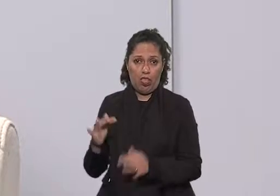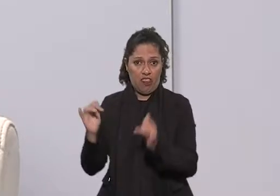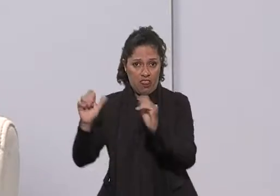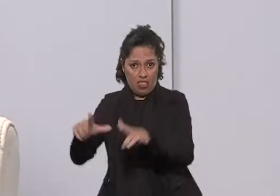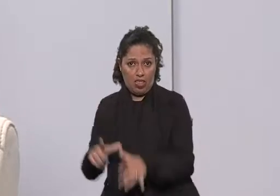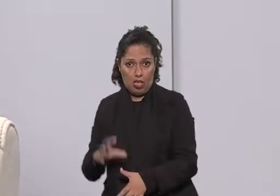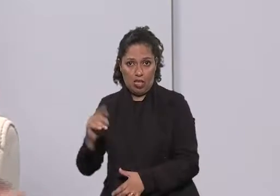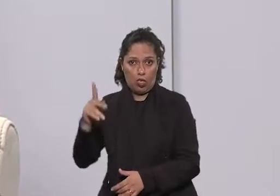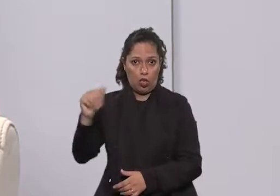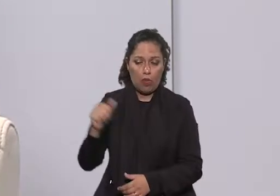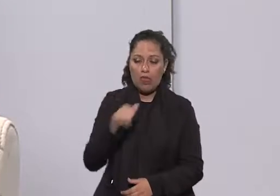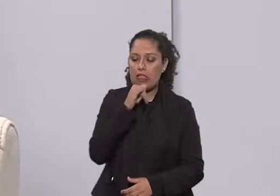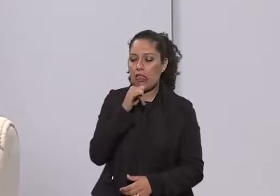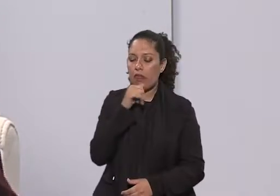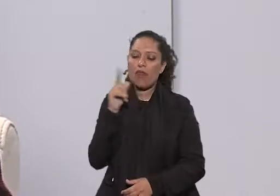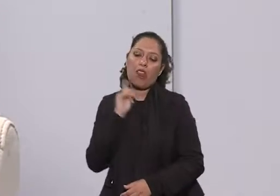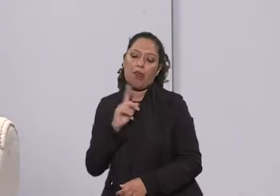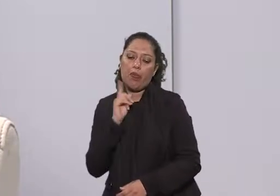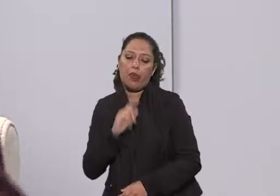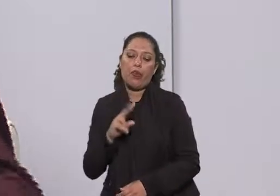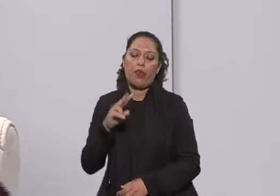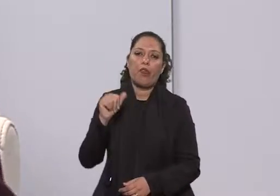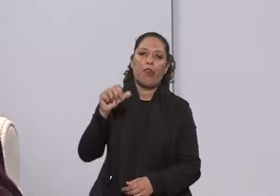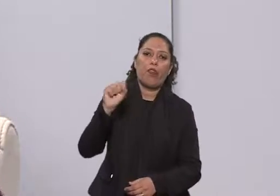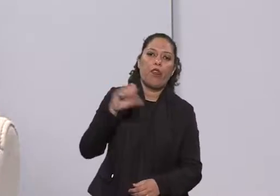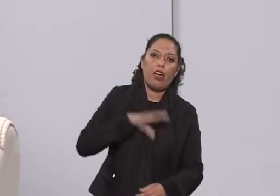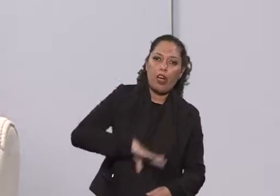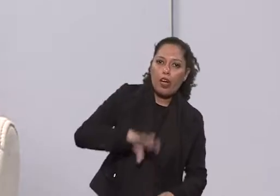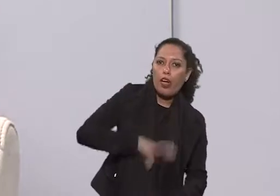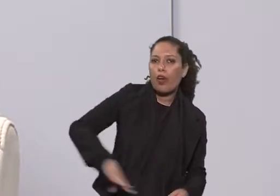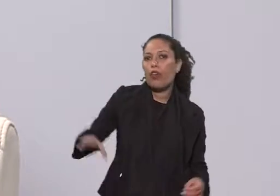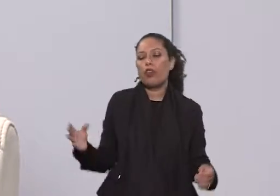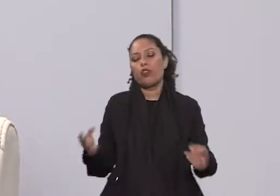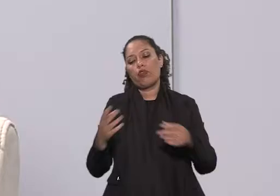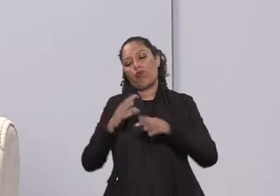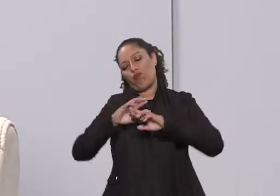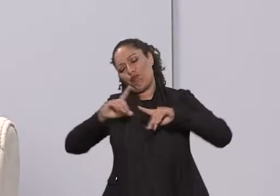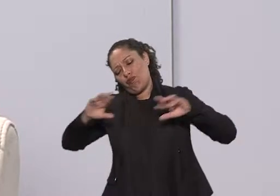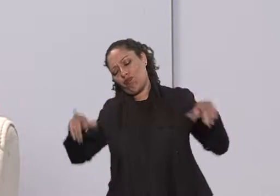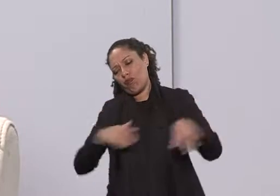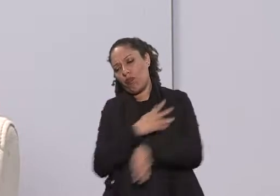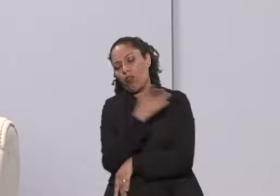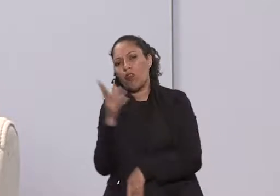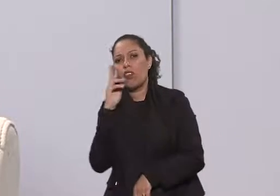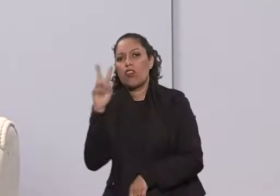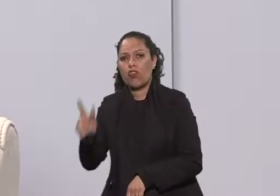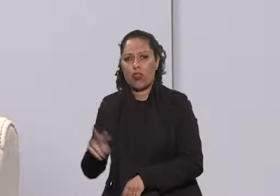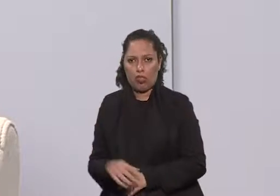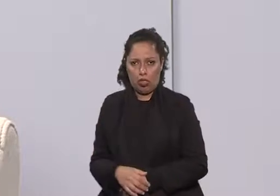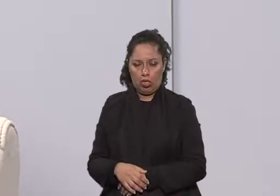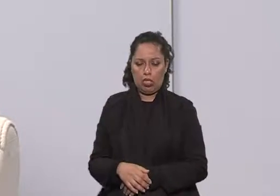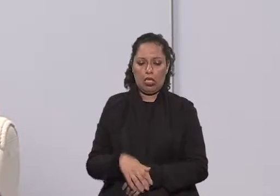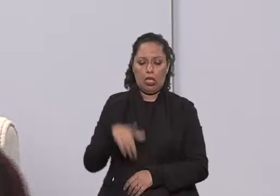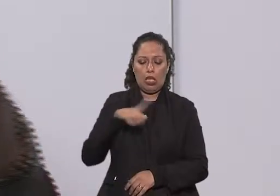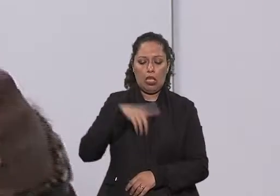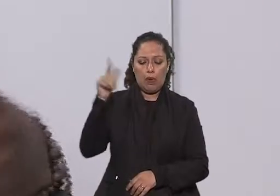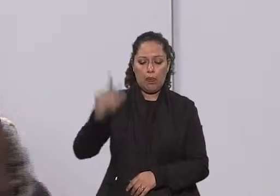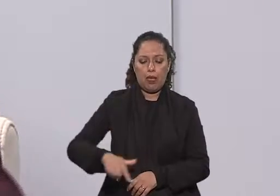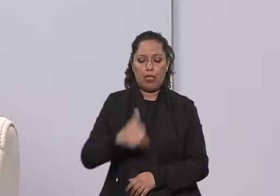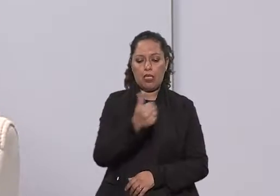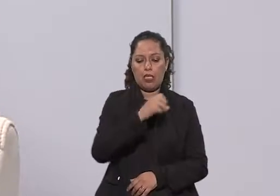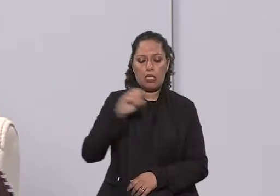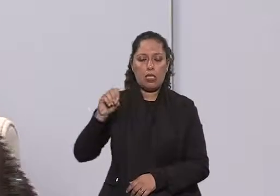e os outros clubes grandes o vasco flamengo palmeiras corinthians então assim na verdade tem jovens mais de 100 mil jovens